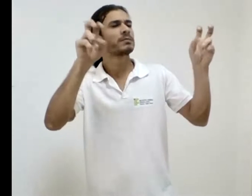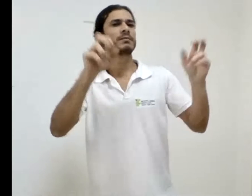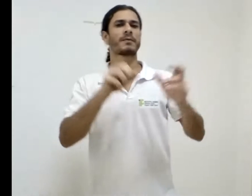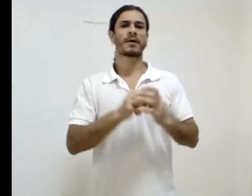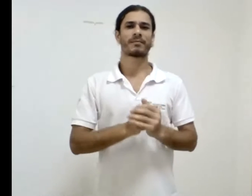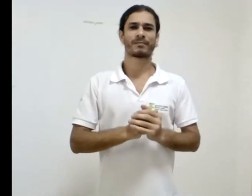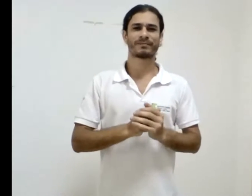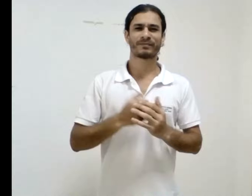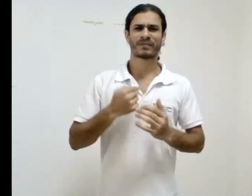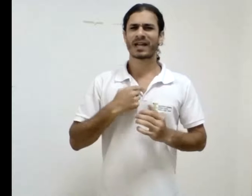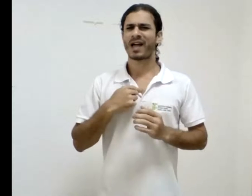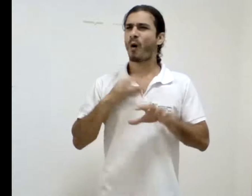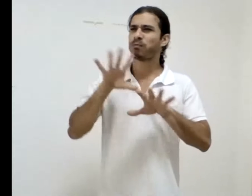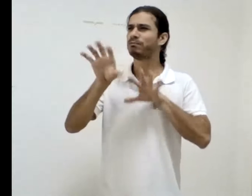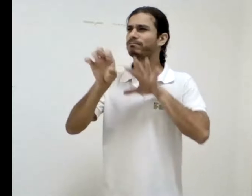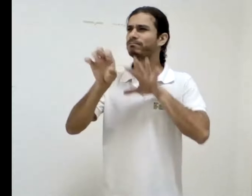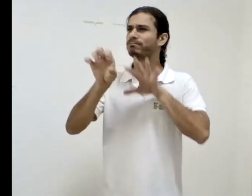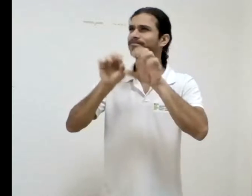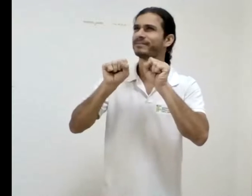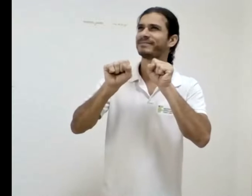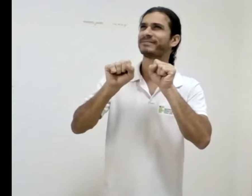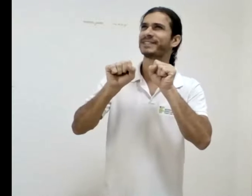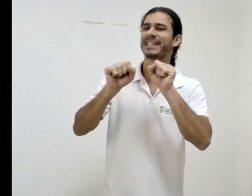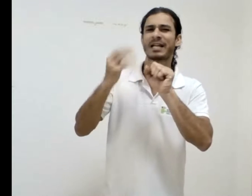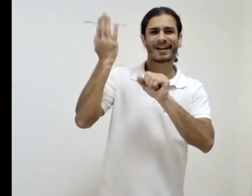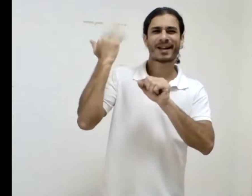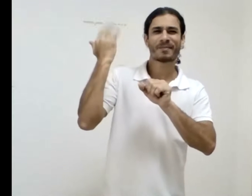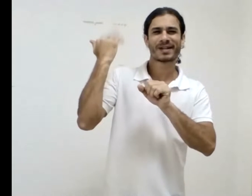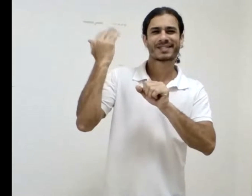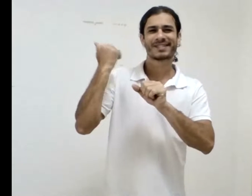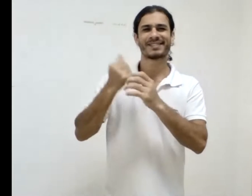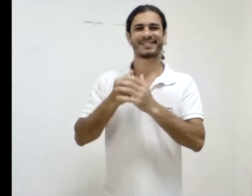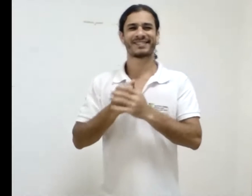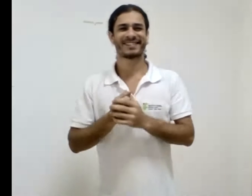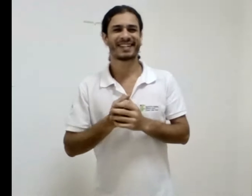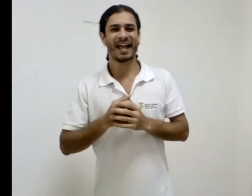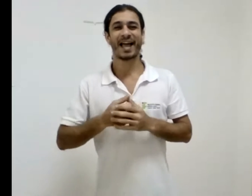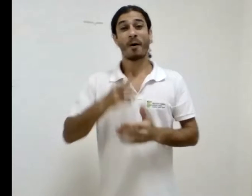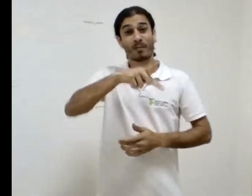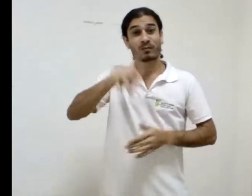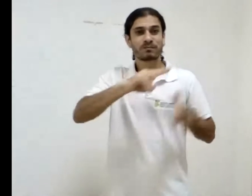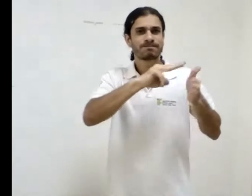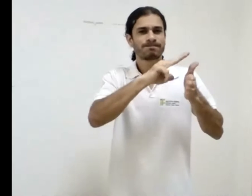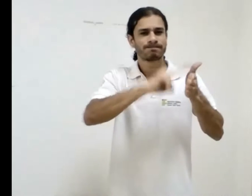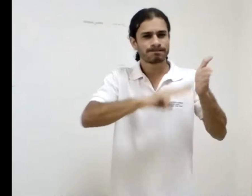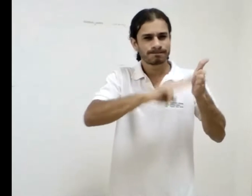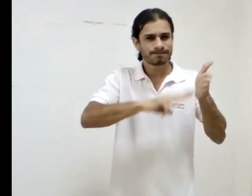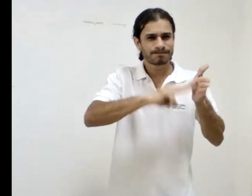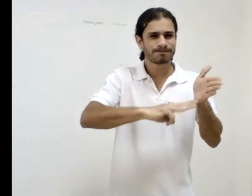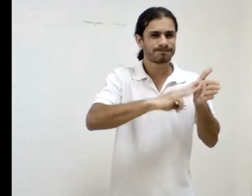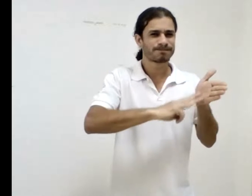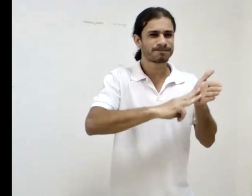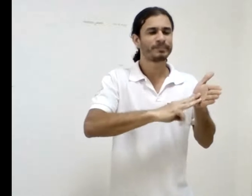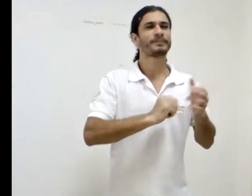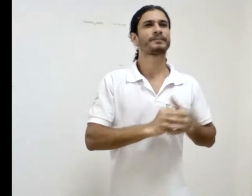alguns inscritos no passado, já que eu fui professora de metodologia por um bom tempo, junto ao programa